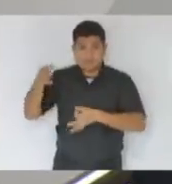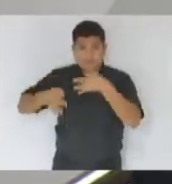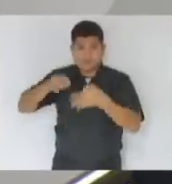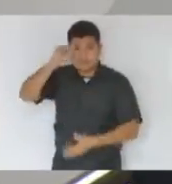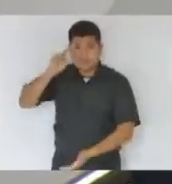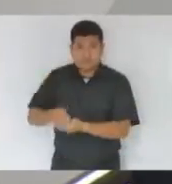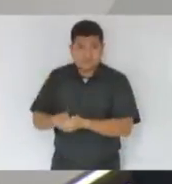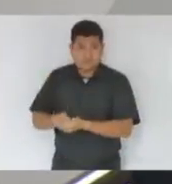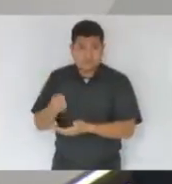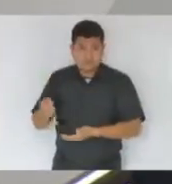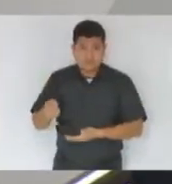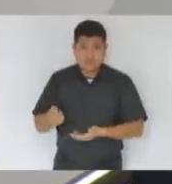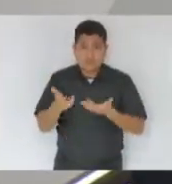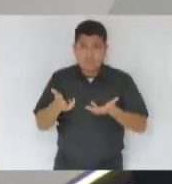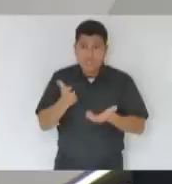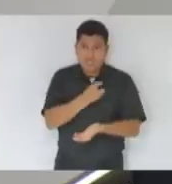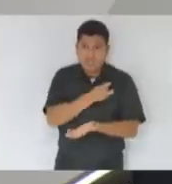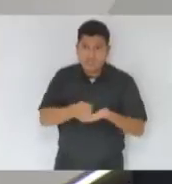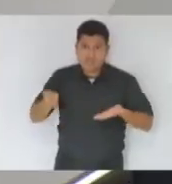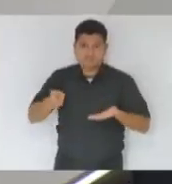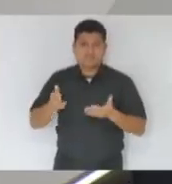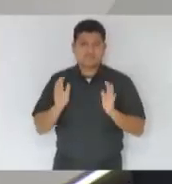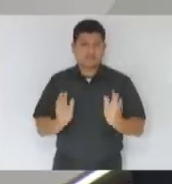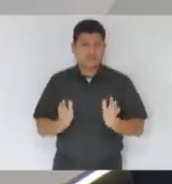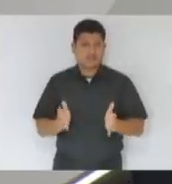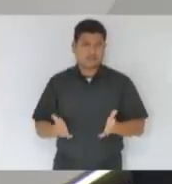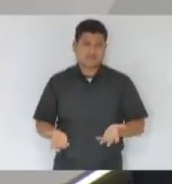cabeça dele. O que eu tenho para dizer a todos é o seguinte.